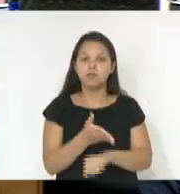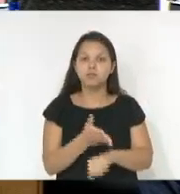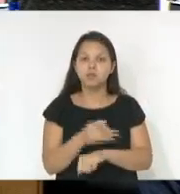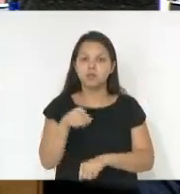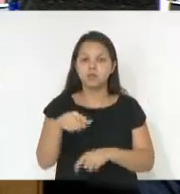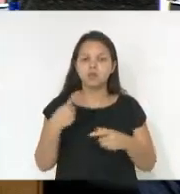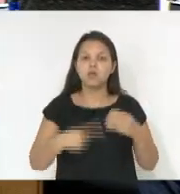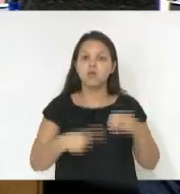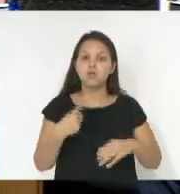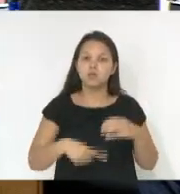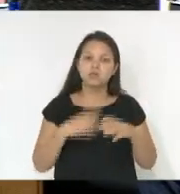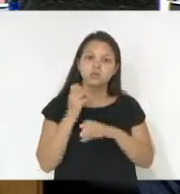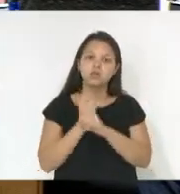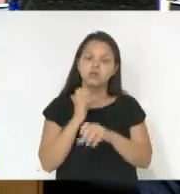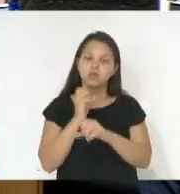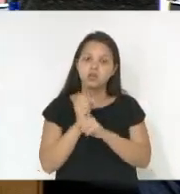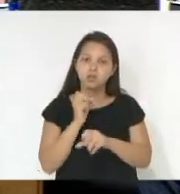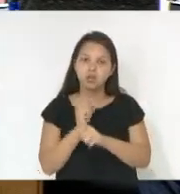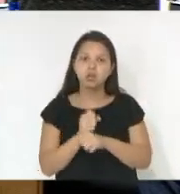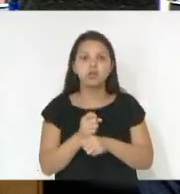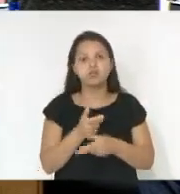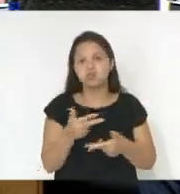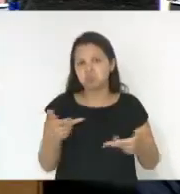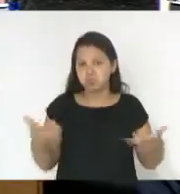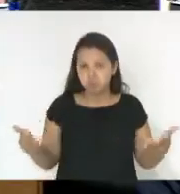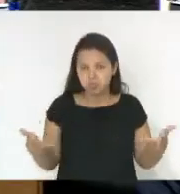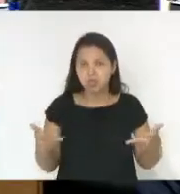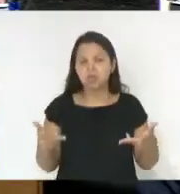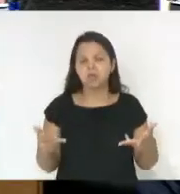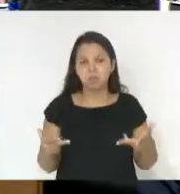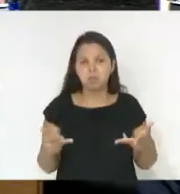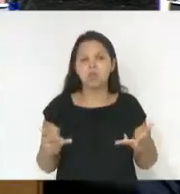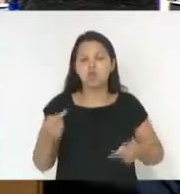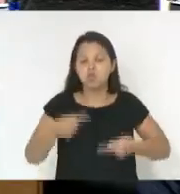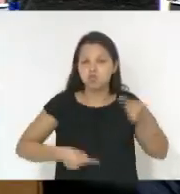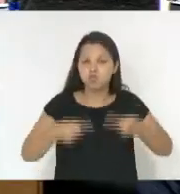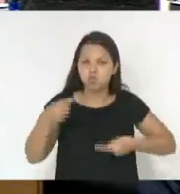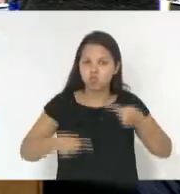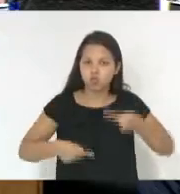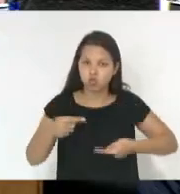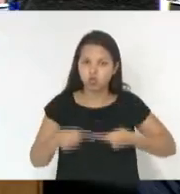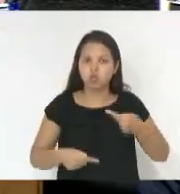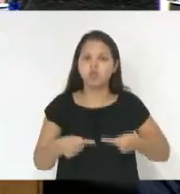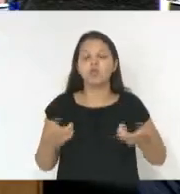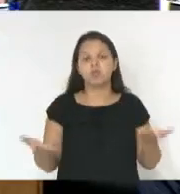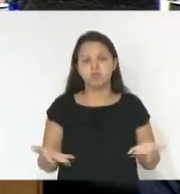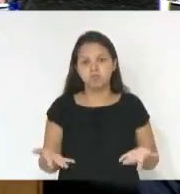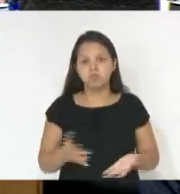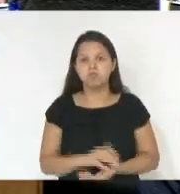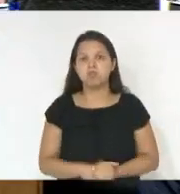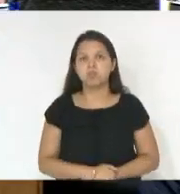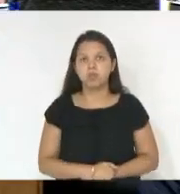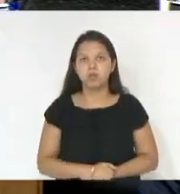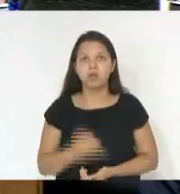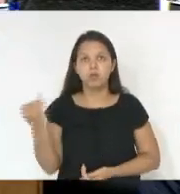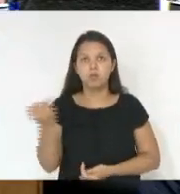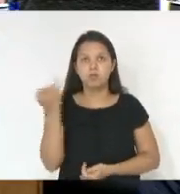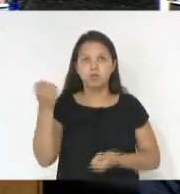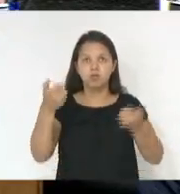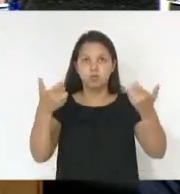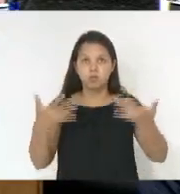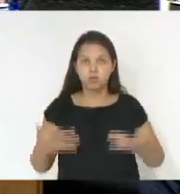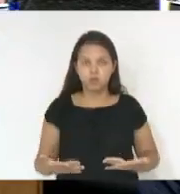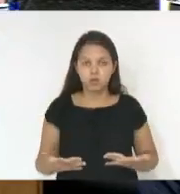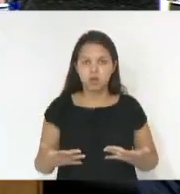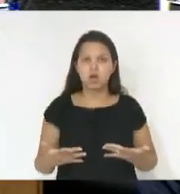comissões de finanças, enfim, sobre tudo aquilo que foi discutido nesse momento. É importante dizer que muitos